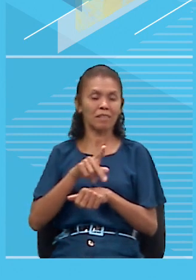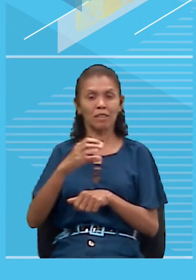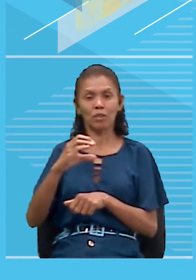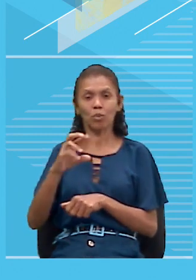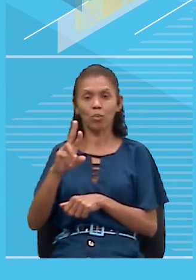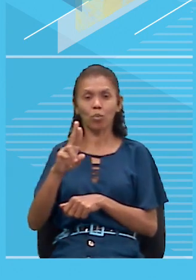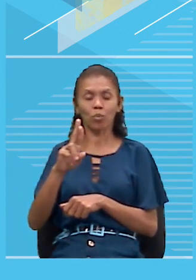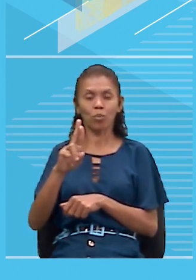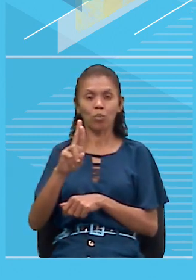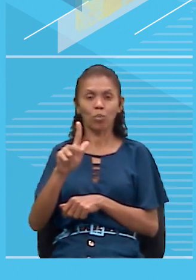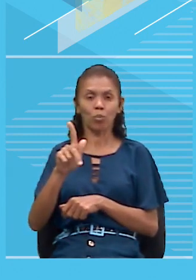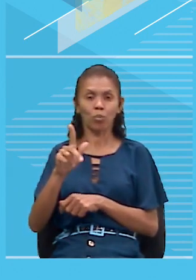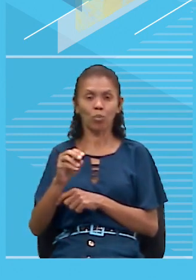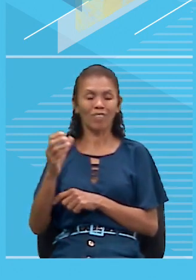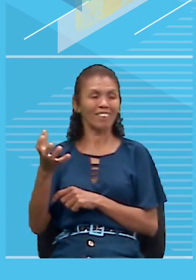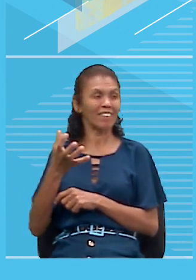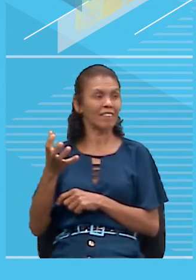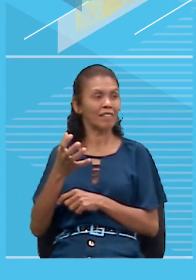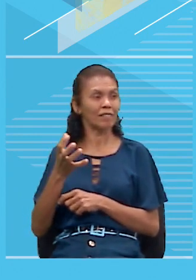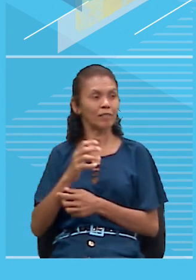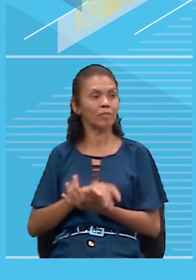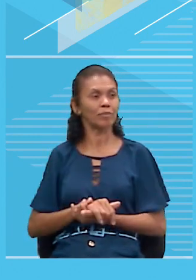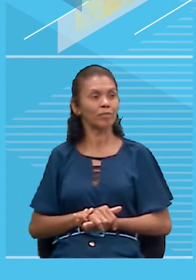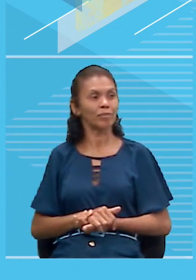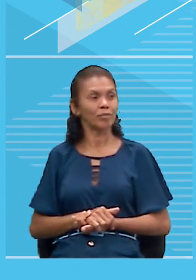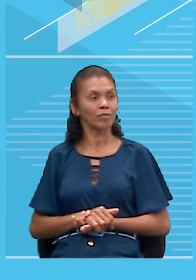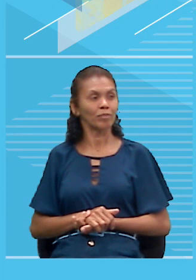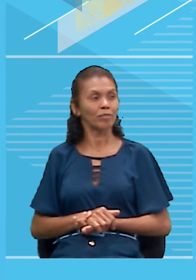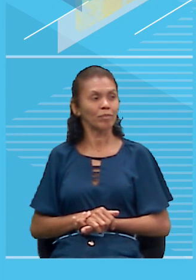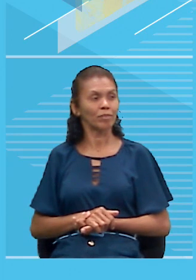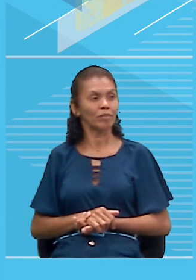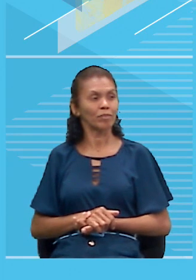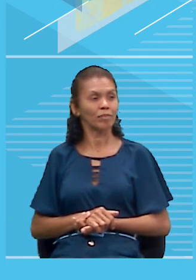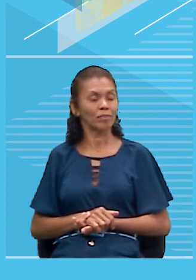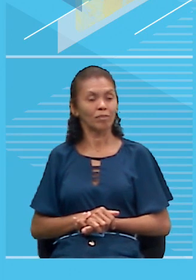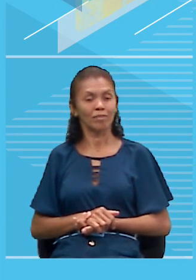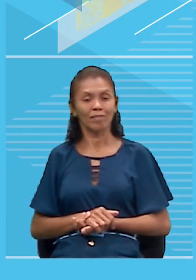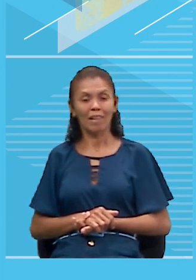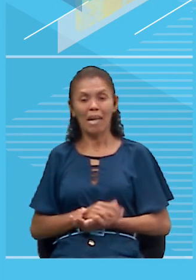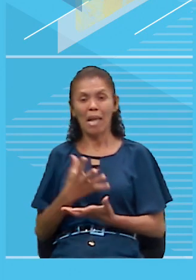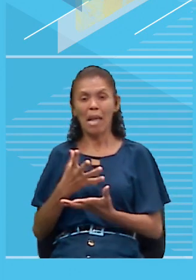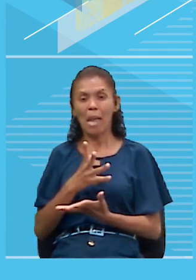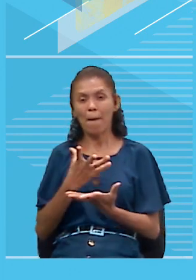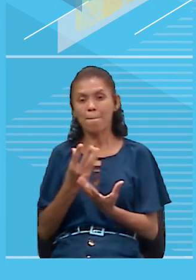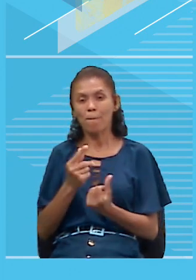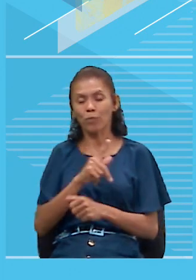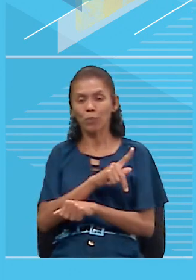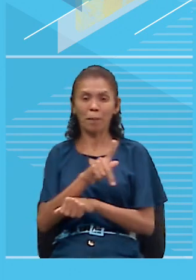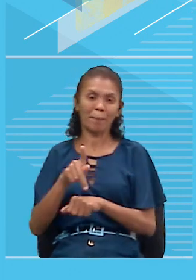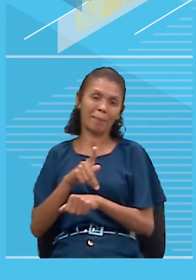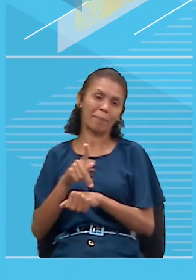Iraque e da Síria ah professor e também aí não dá né Professor aí não dá né pai não dá não filho dá